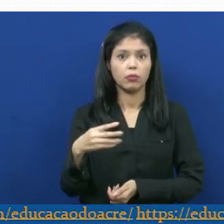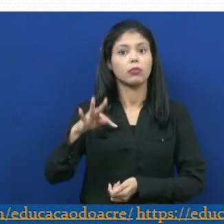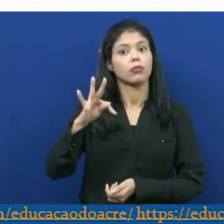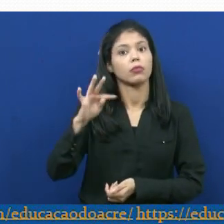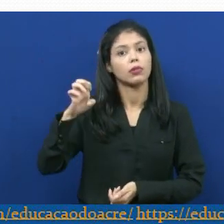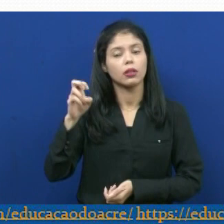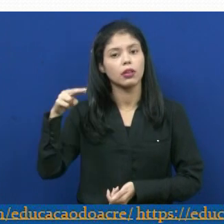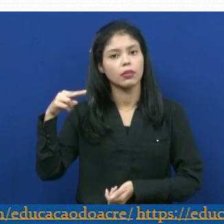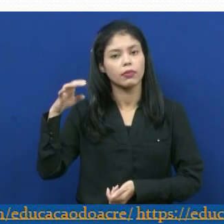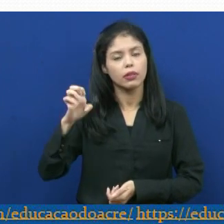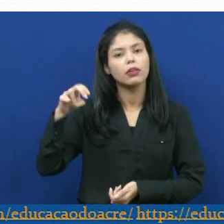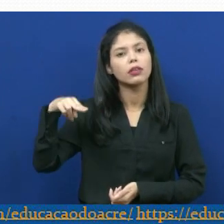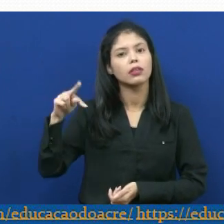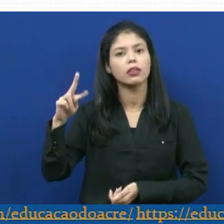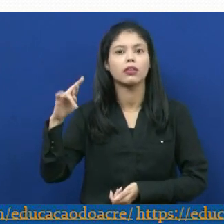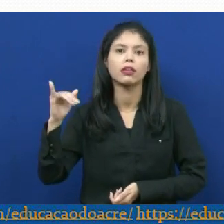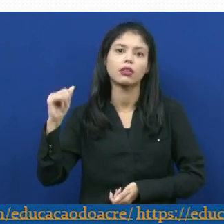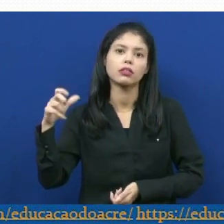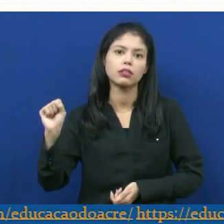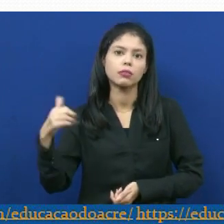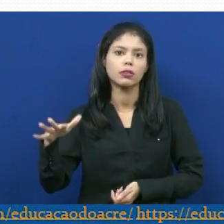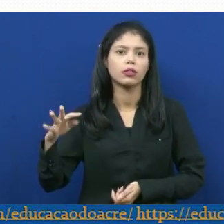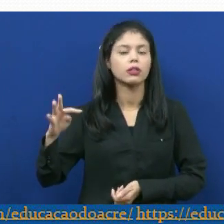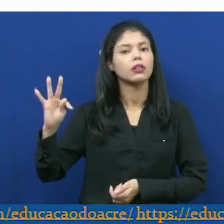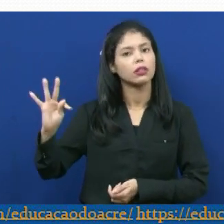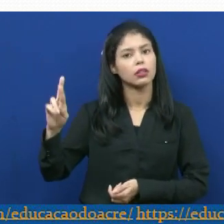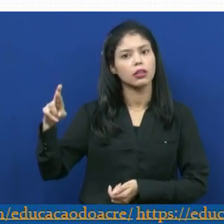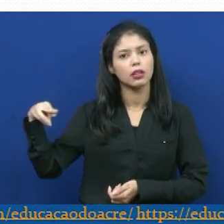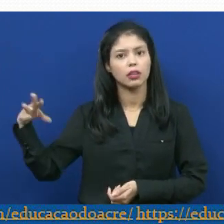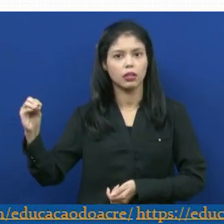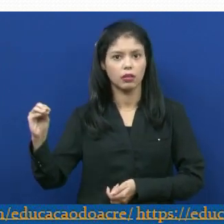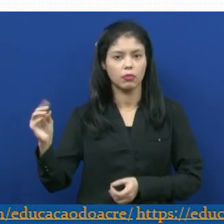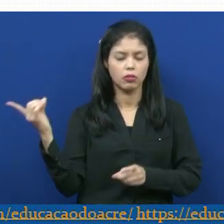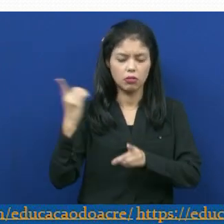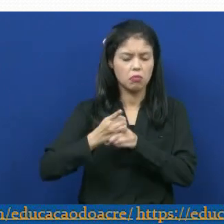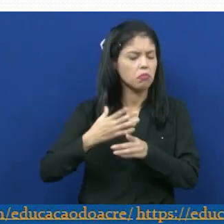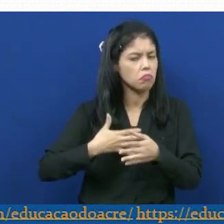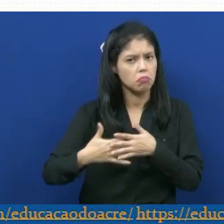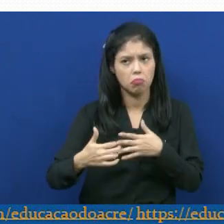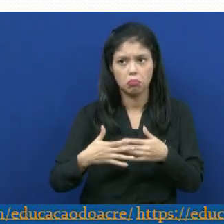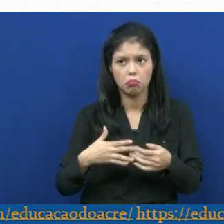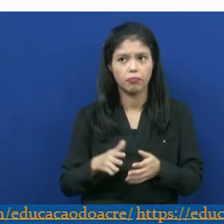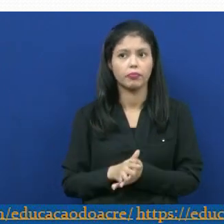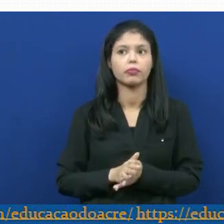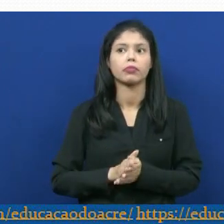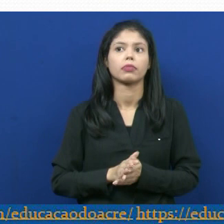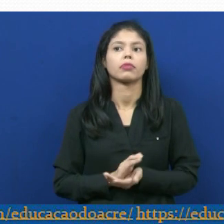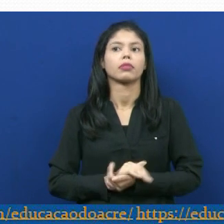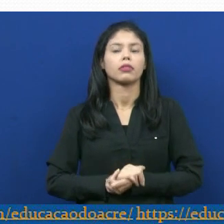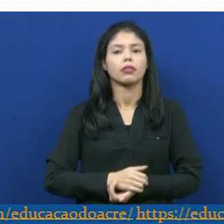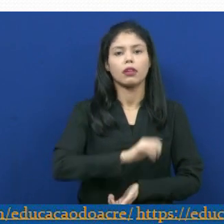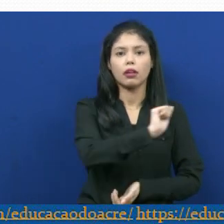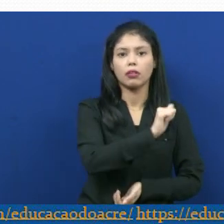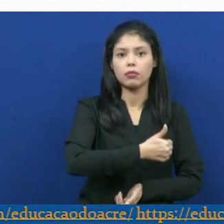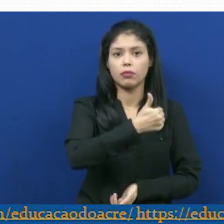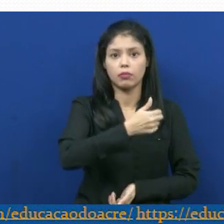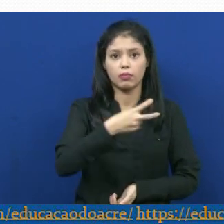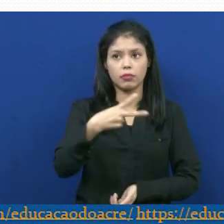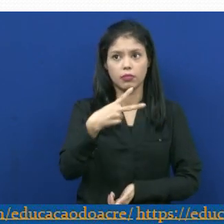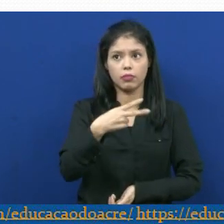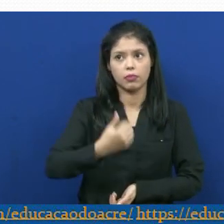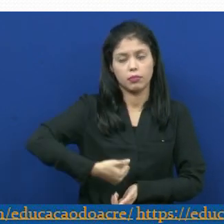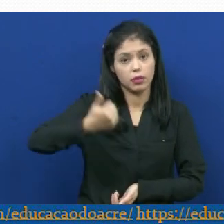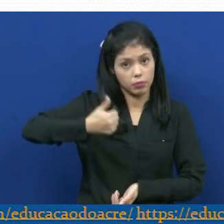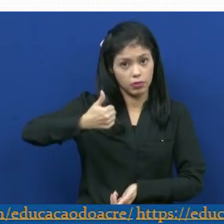ou seja, ele vai representar um termo que se encontra em qualquer posição da nossa sequência. A1 é o primeiro termo da